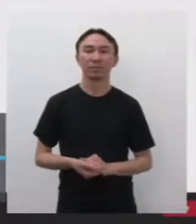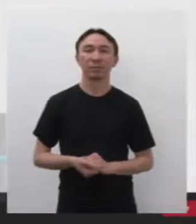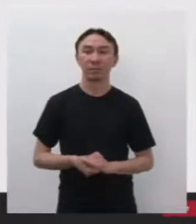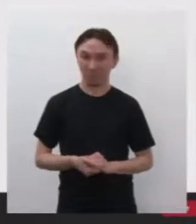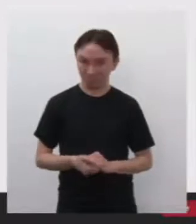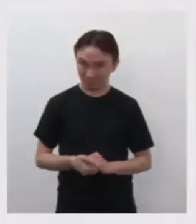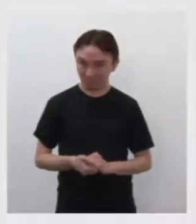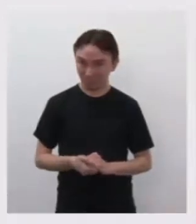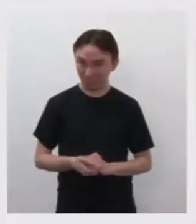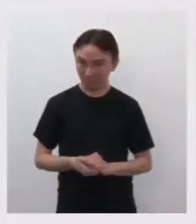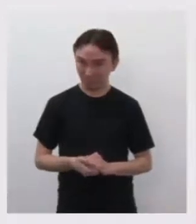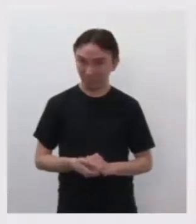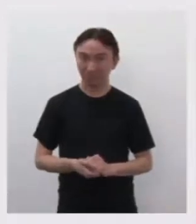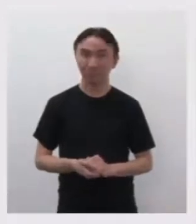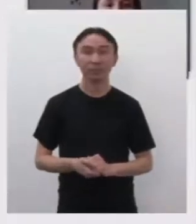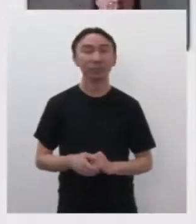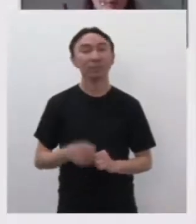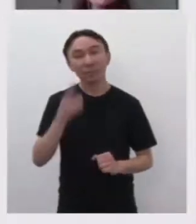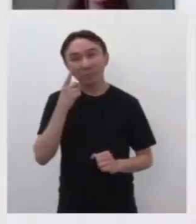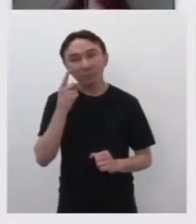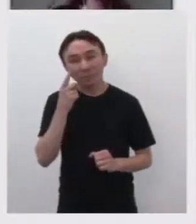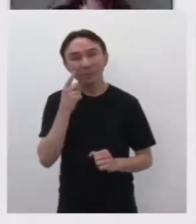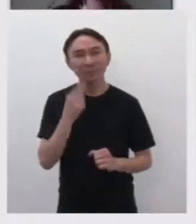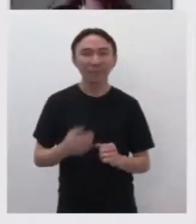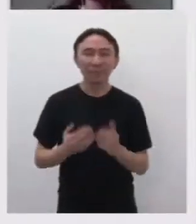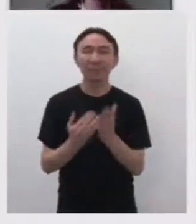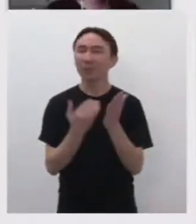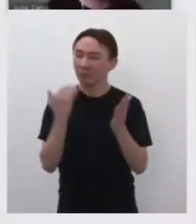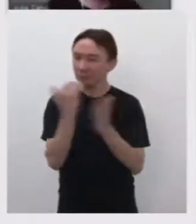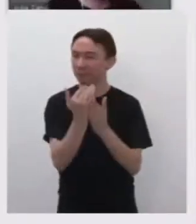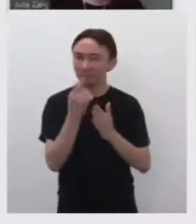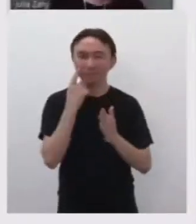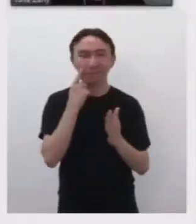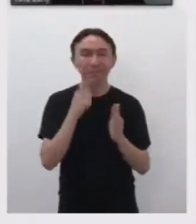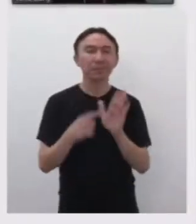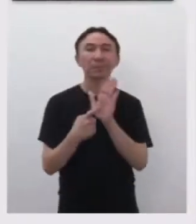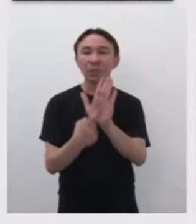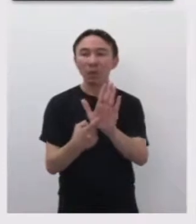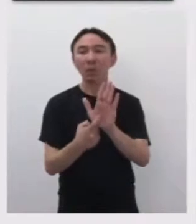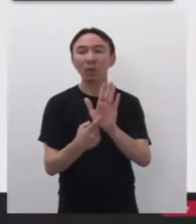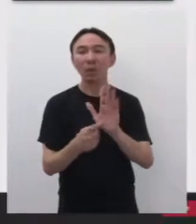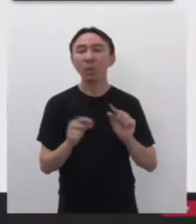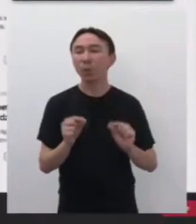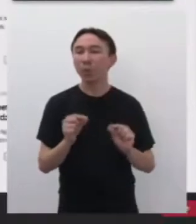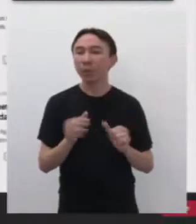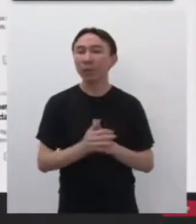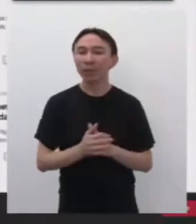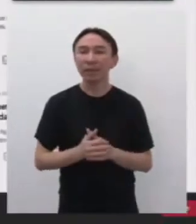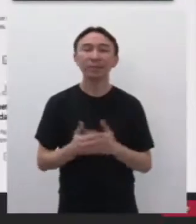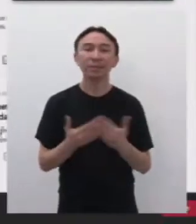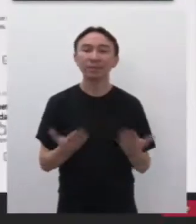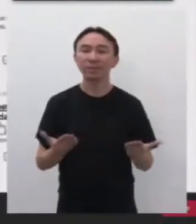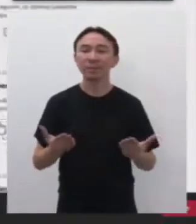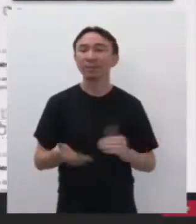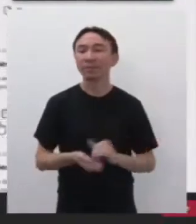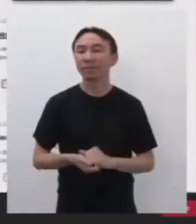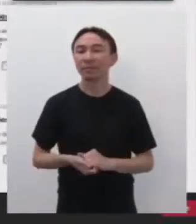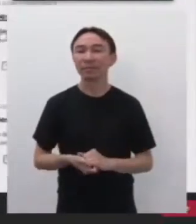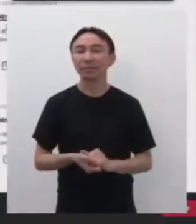Beleza. Então, indo mais a fundo aqui para mostrar para vocês também a questão dos ativos, né?